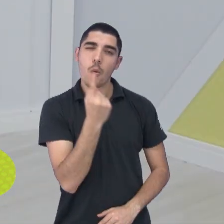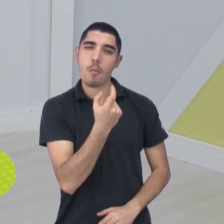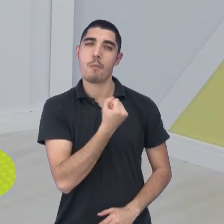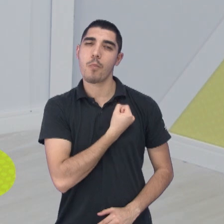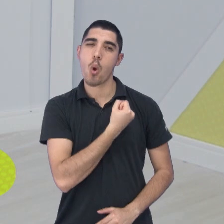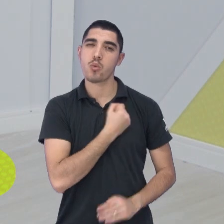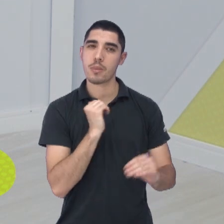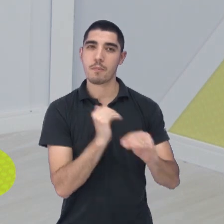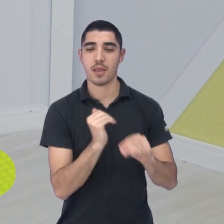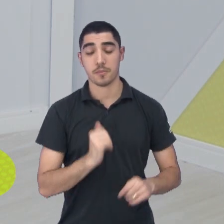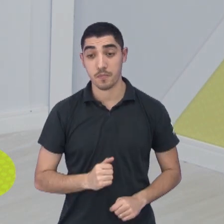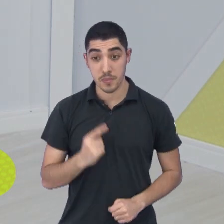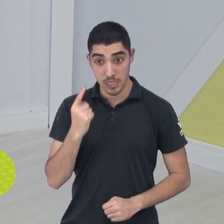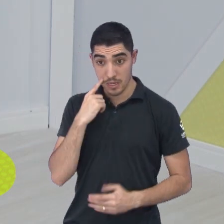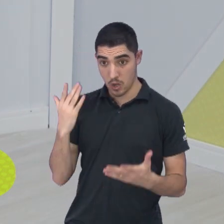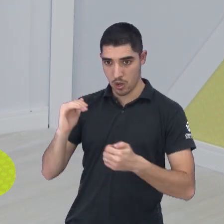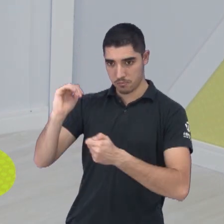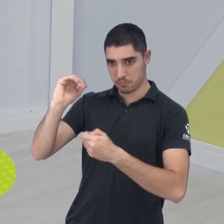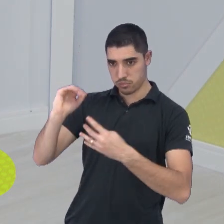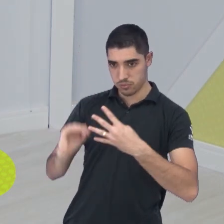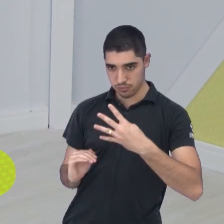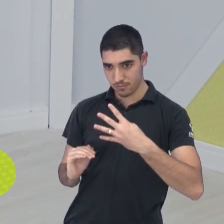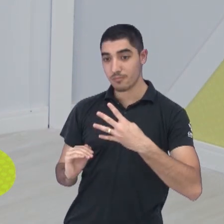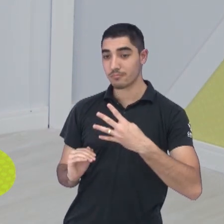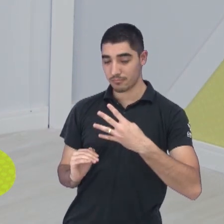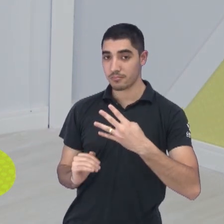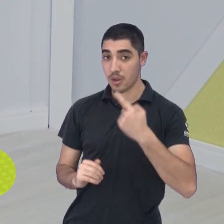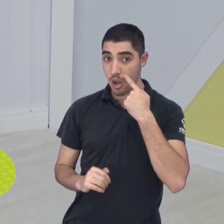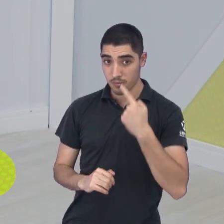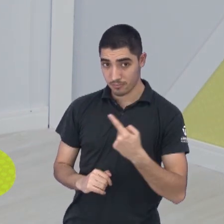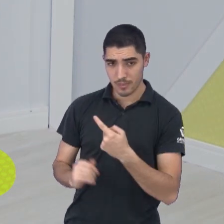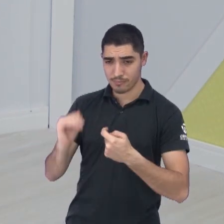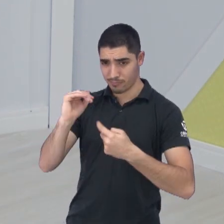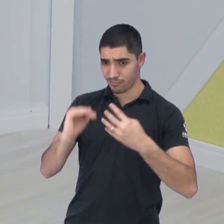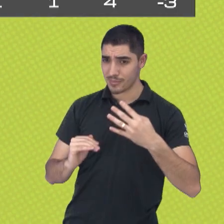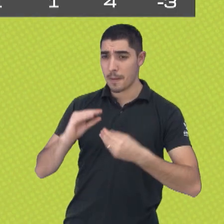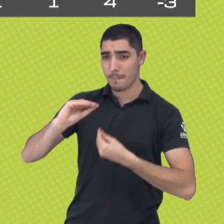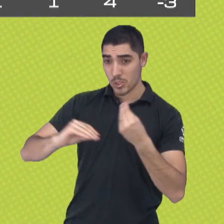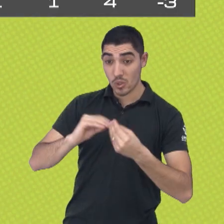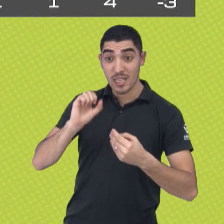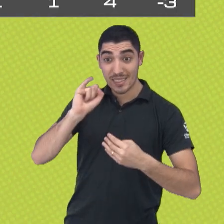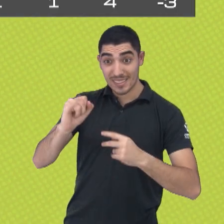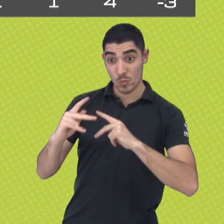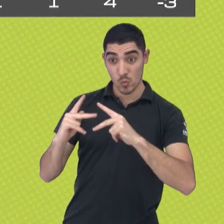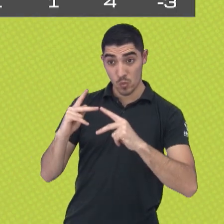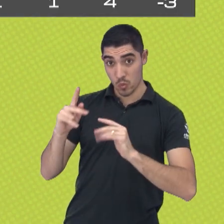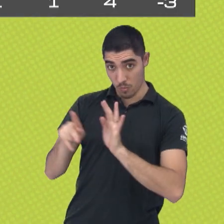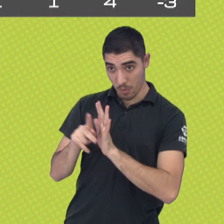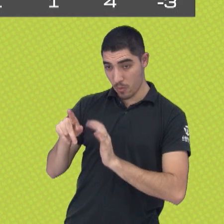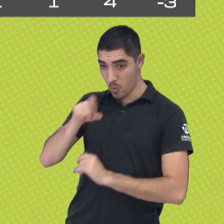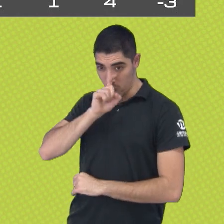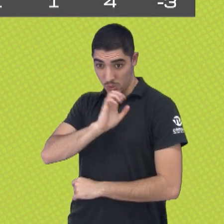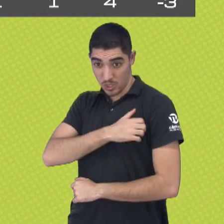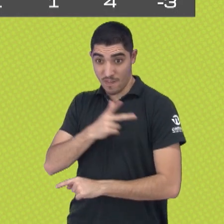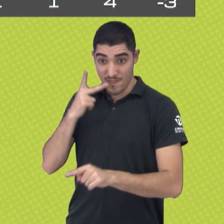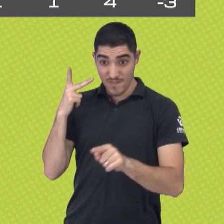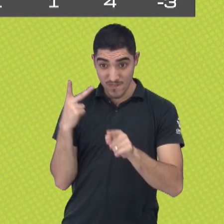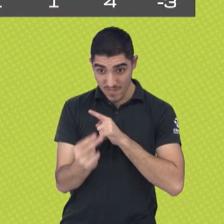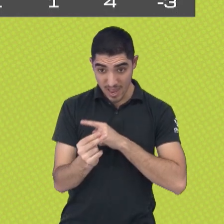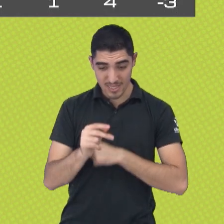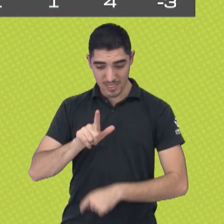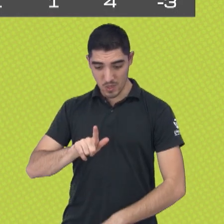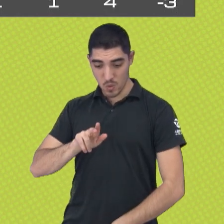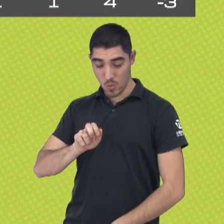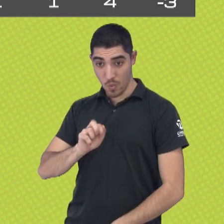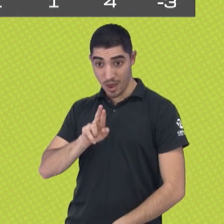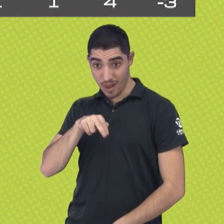gente rapidamente aqui a classificação, porque ainda a classificação tá tudo muito embolado. Uma vitória do São José amanhã contra o Guarani, inclusive passa o Guarani e